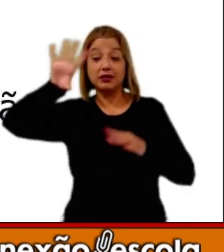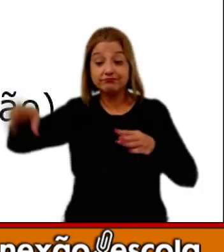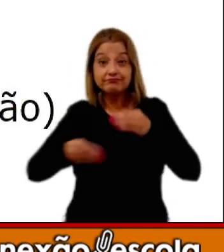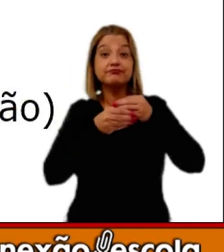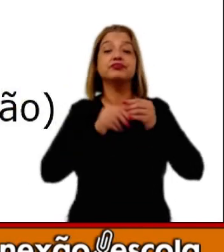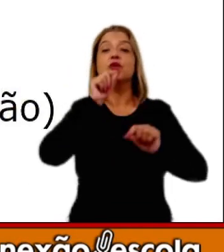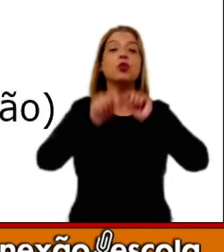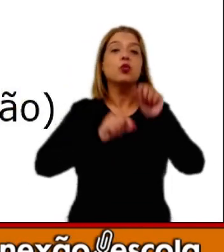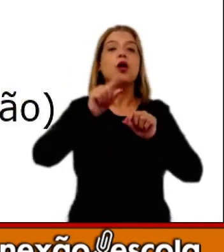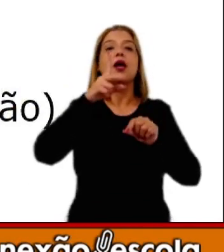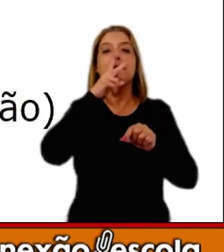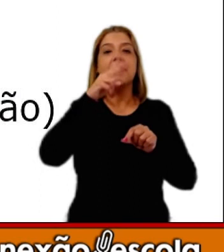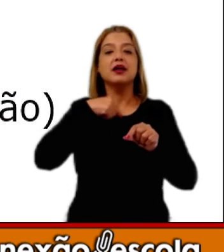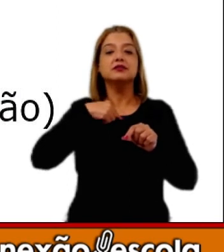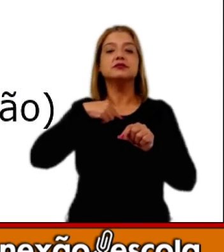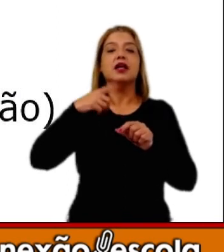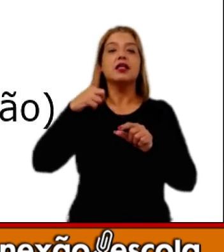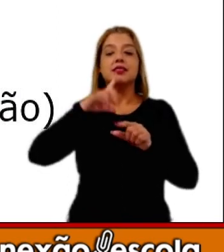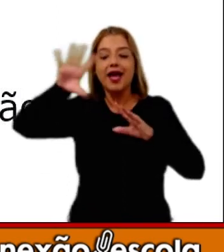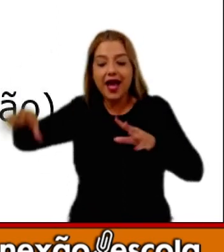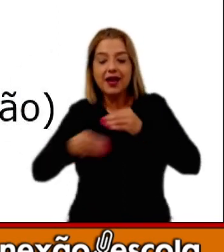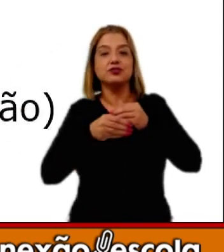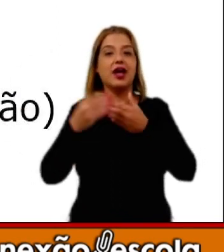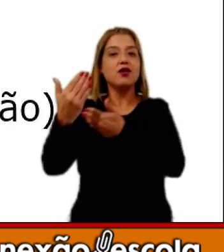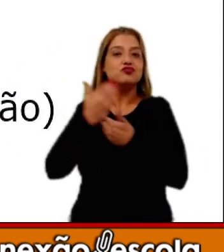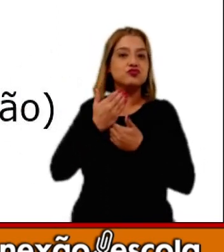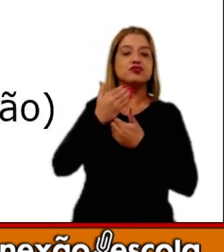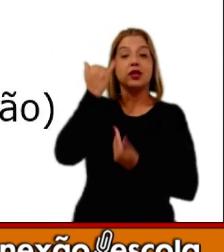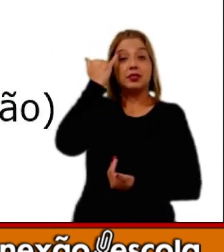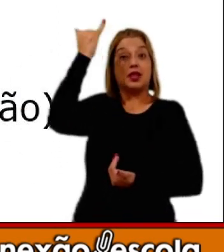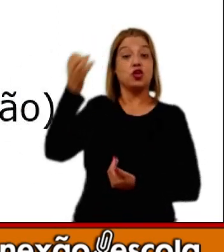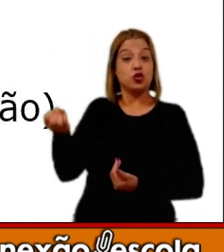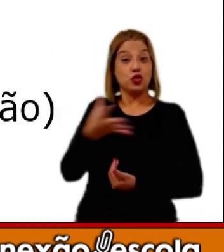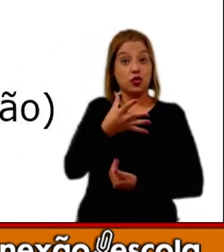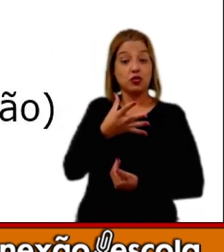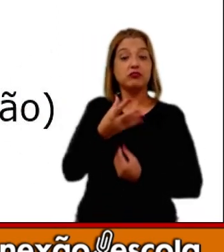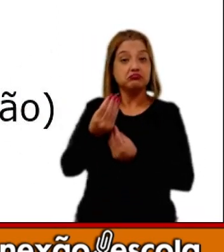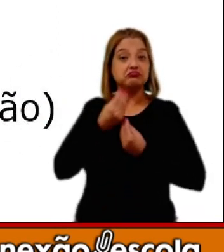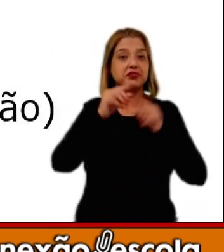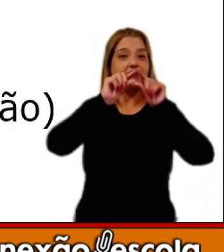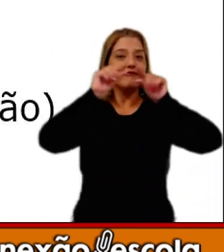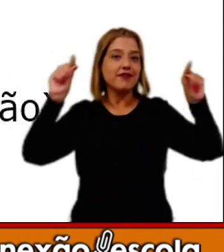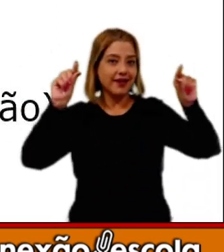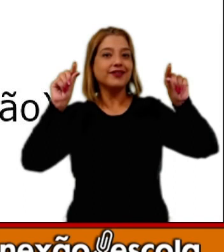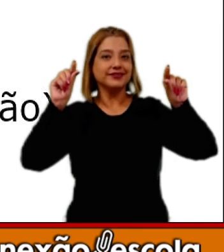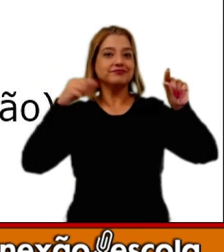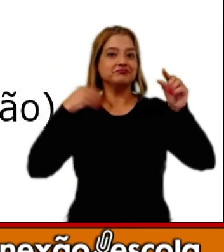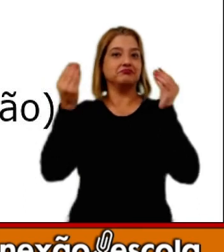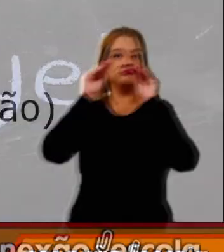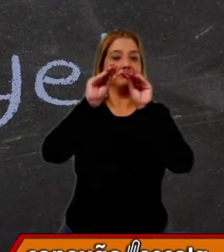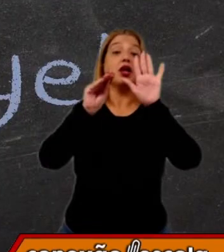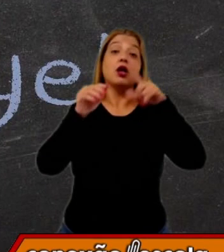se refere a adição ou seja ele adicionou foi uma ideia nova ela frase que você disse